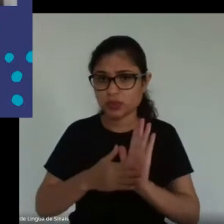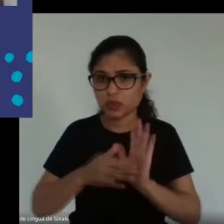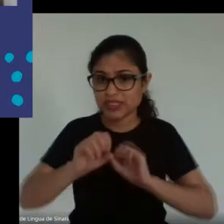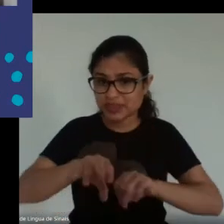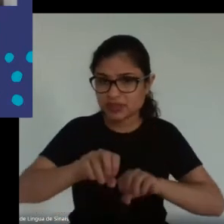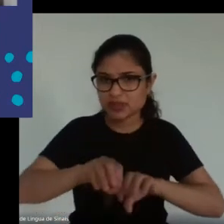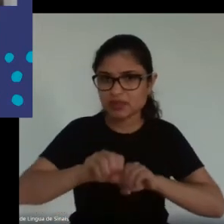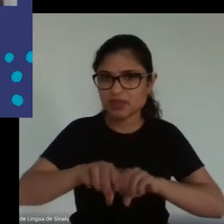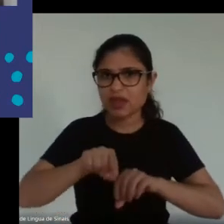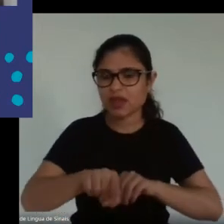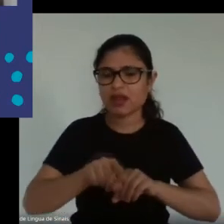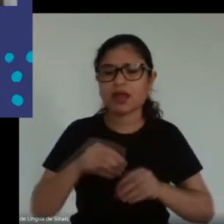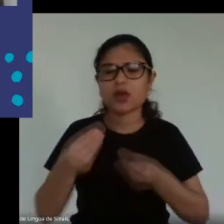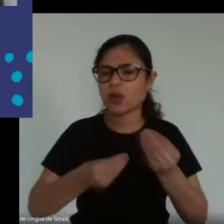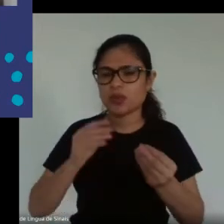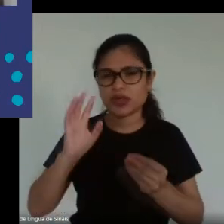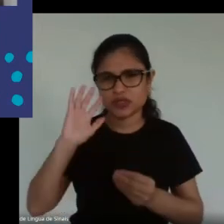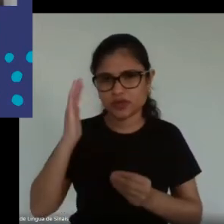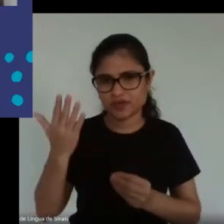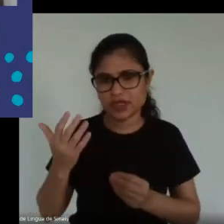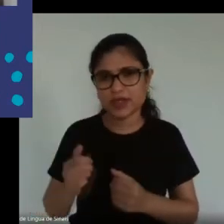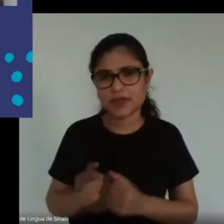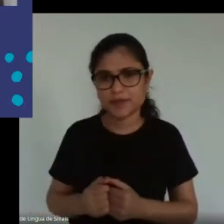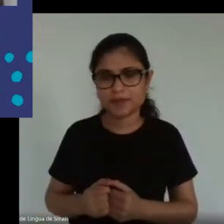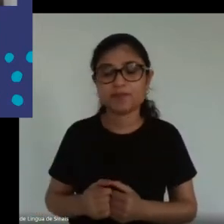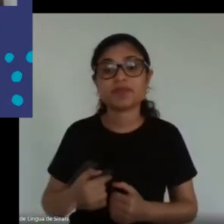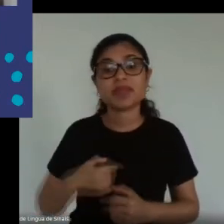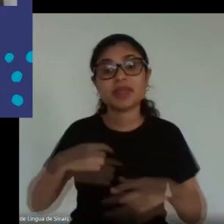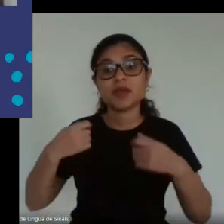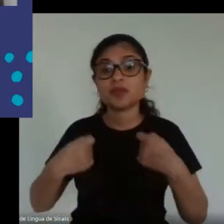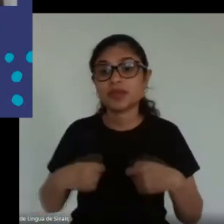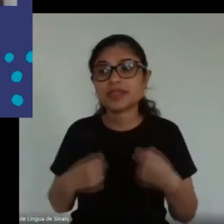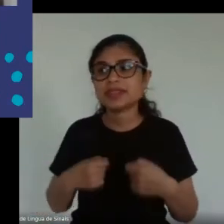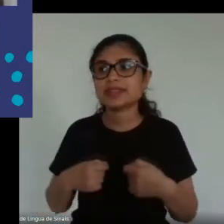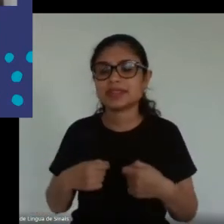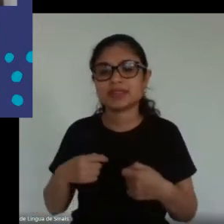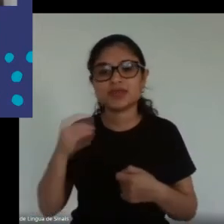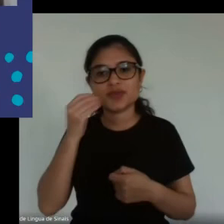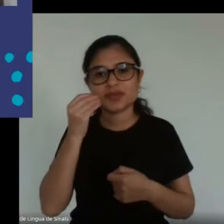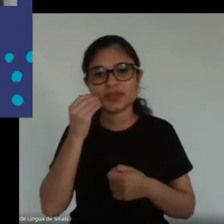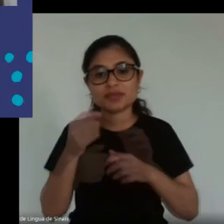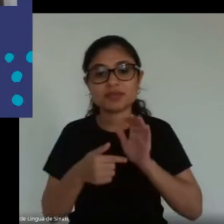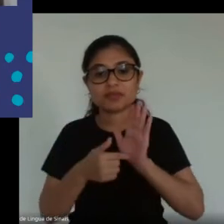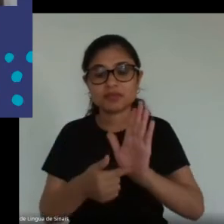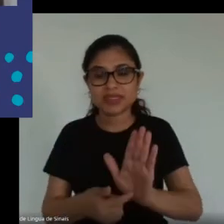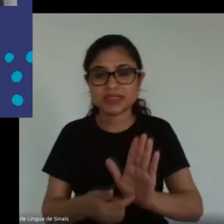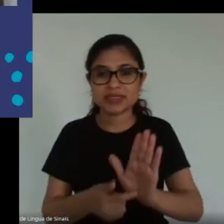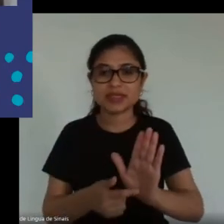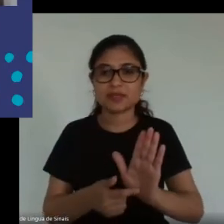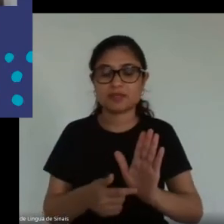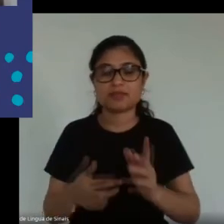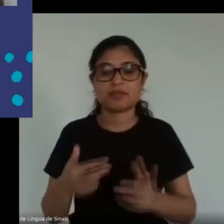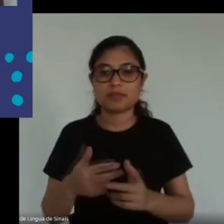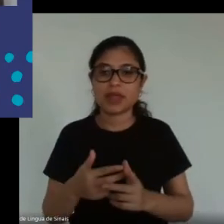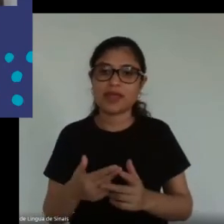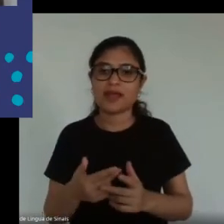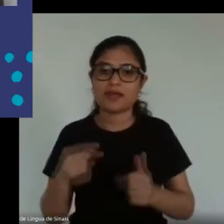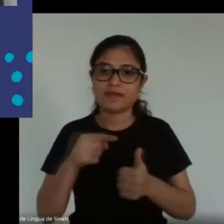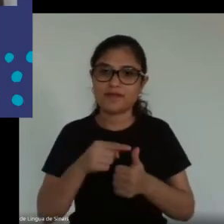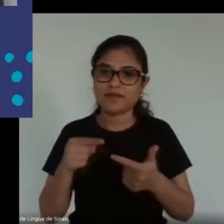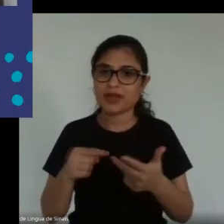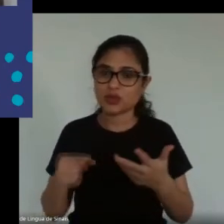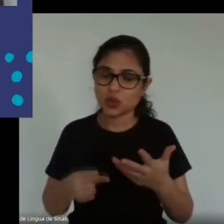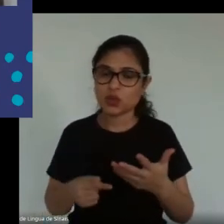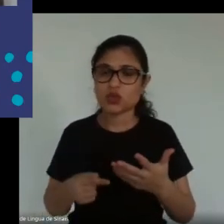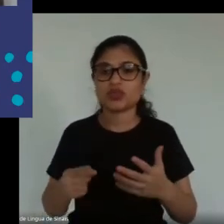ela? Eu tenho que buscar fatores de proteção para essa pessoa, porque eu fazendo isto com